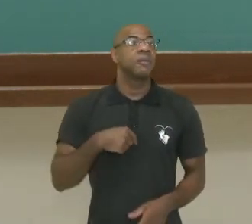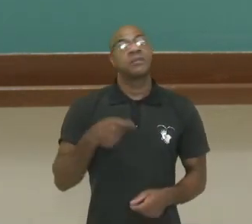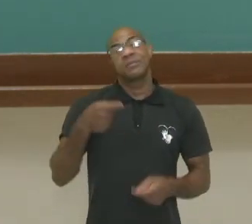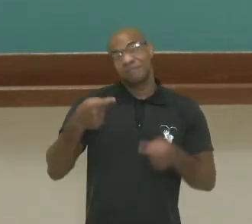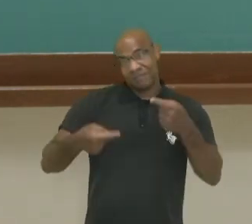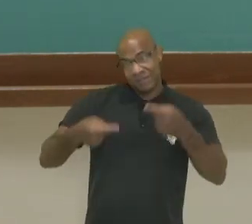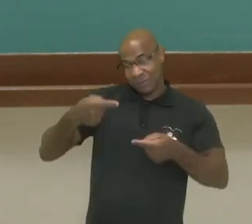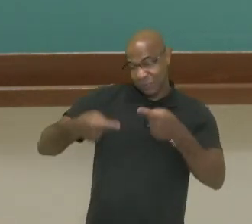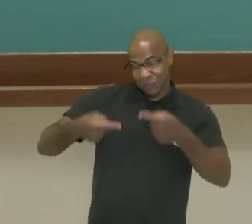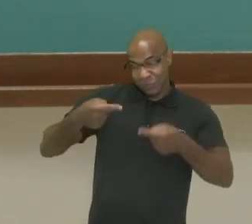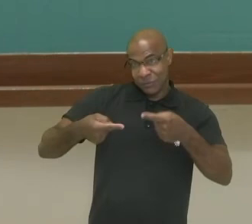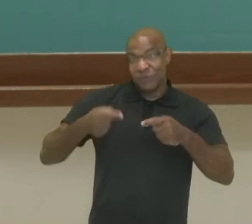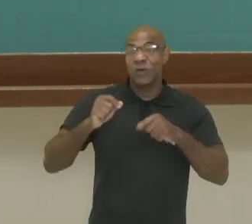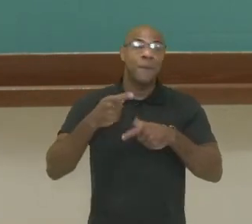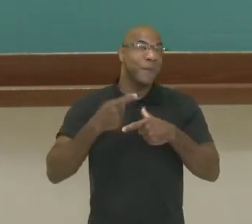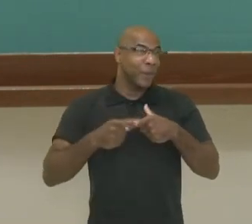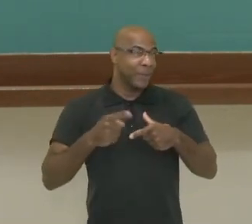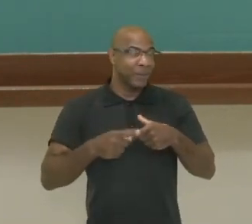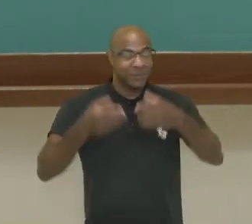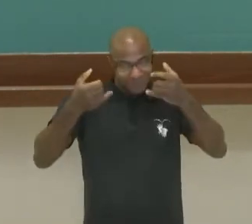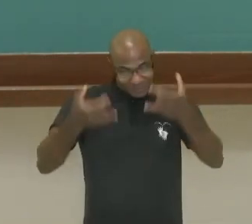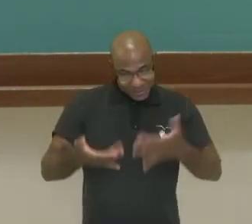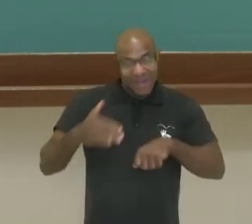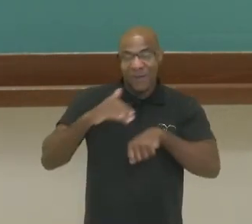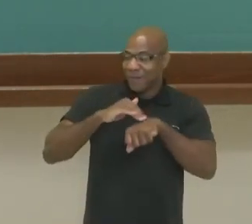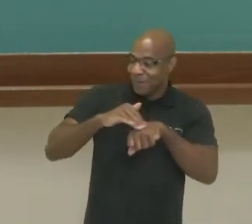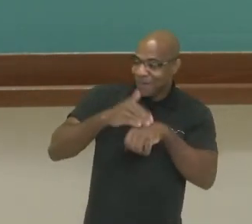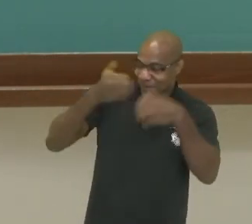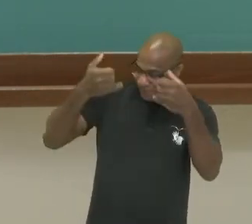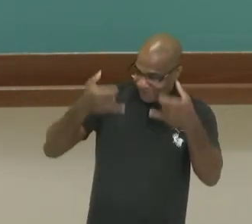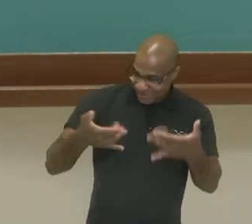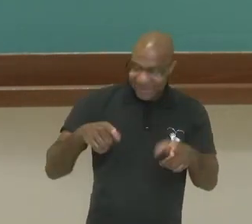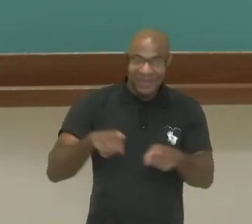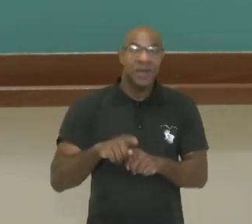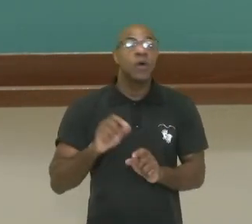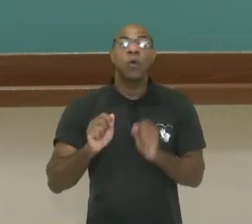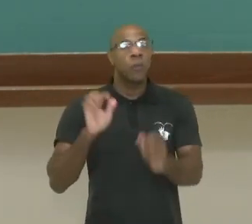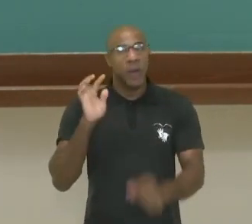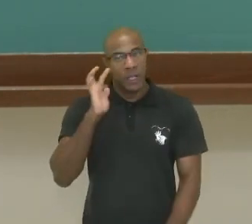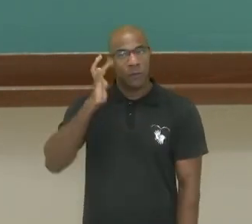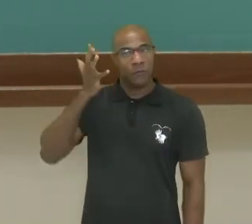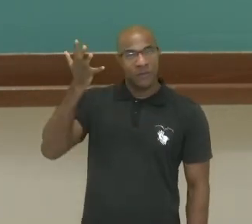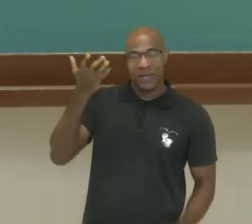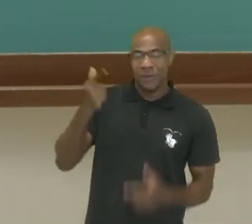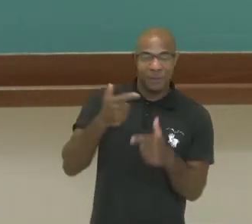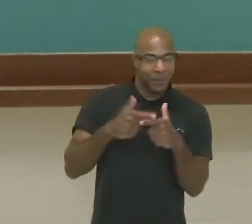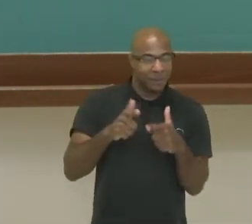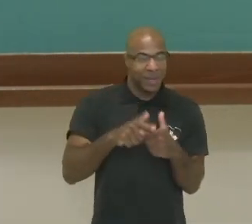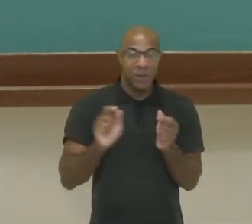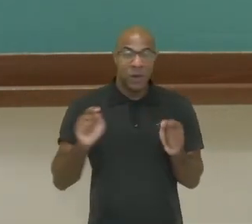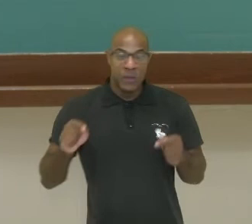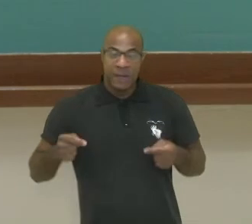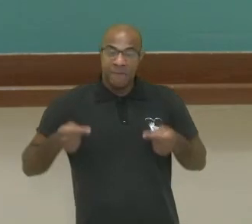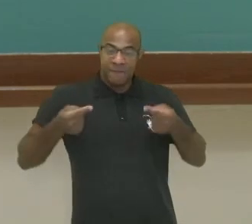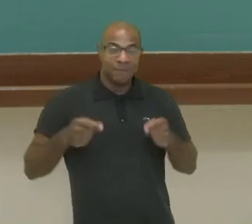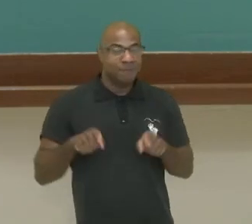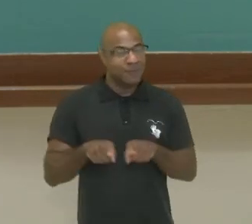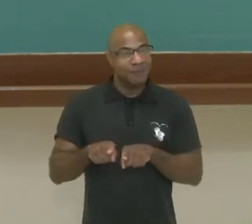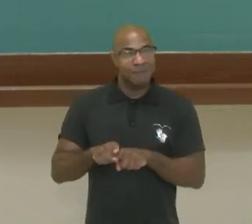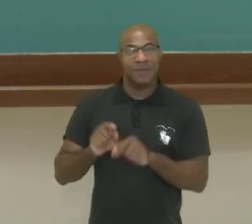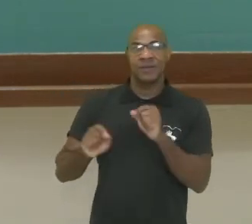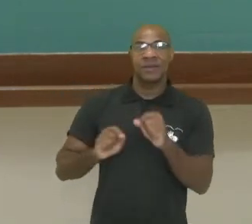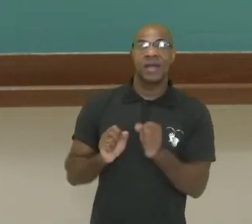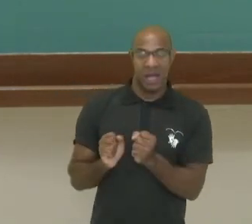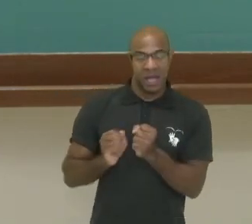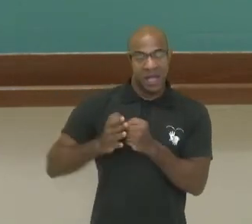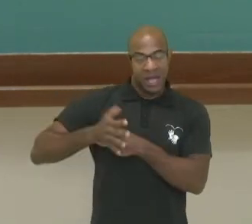ou seja, vamos conversar, vamos falar sobre as soluções, né? Os desafios. A